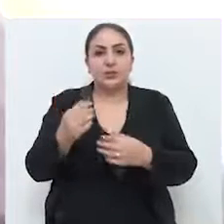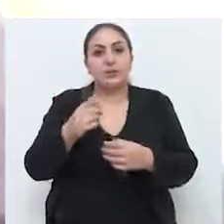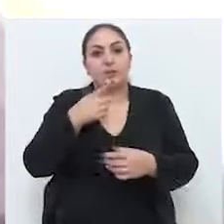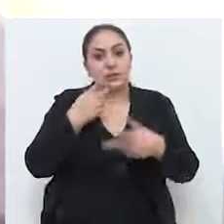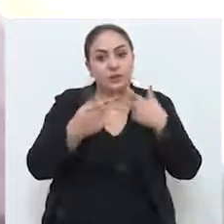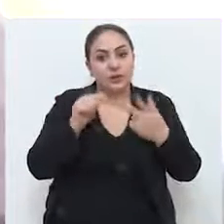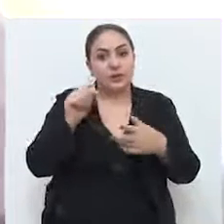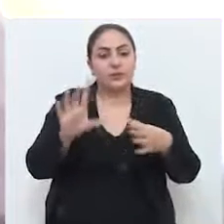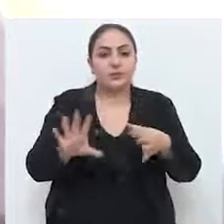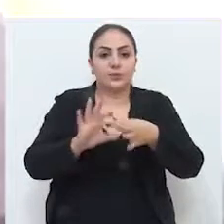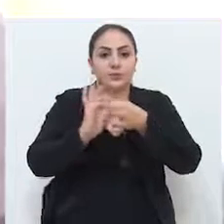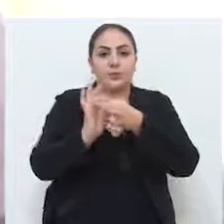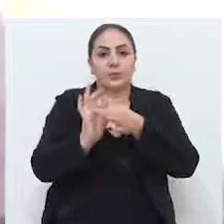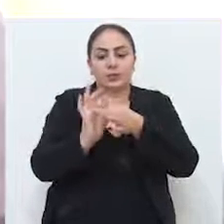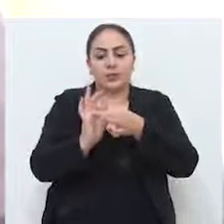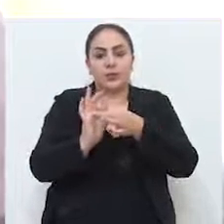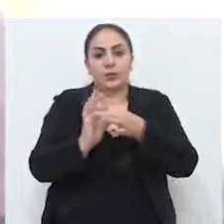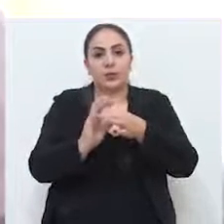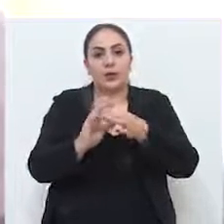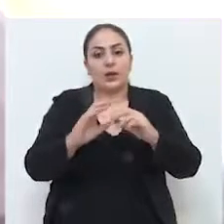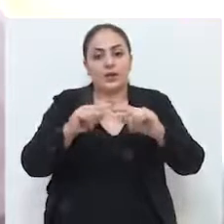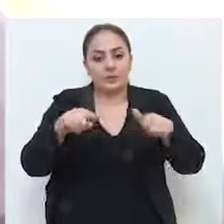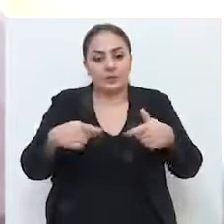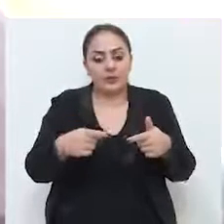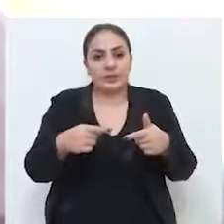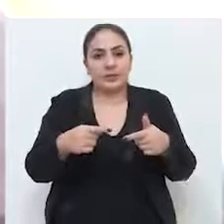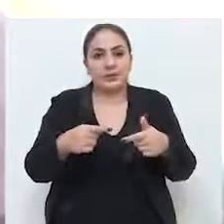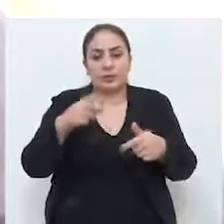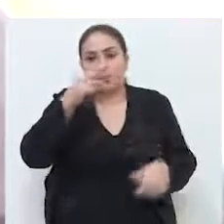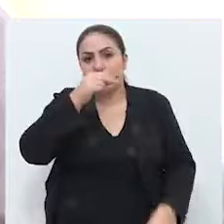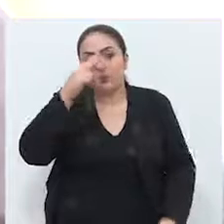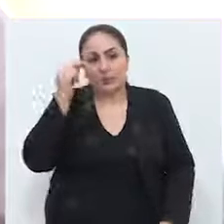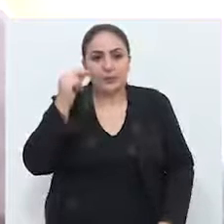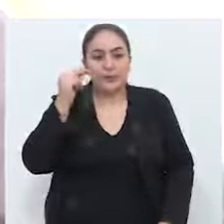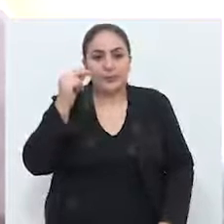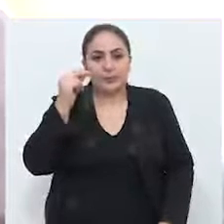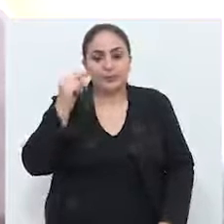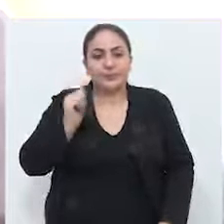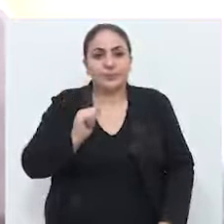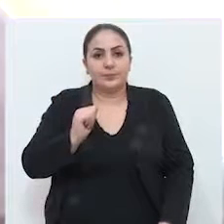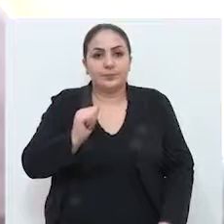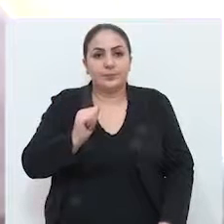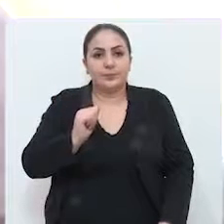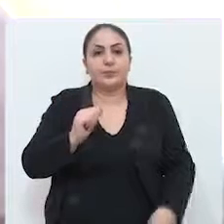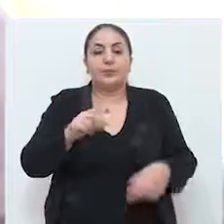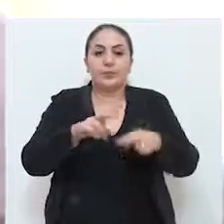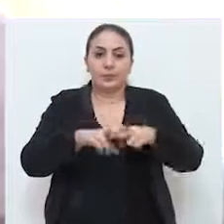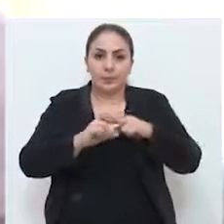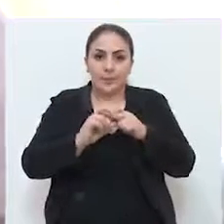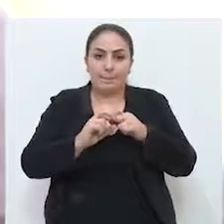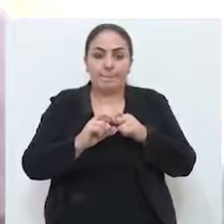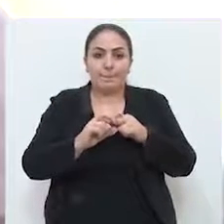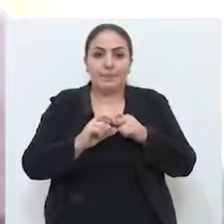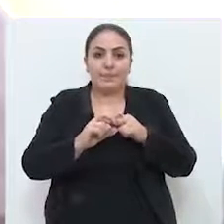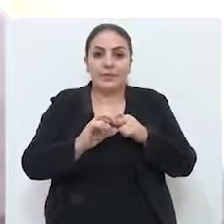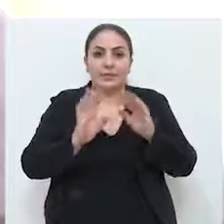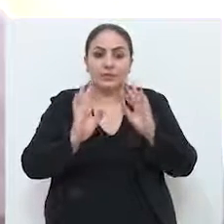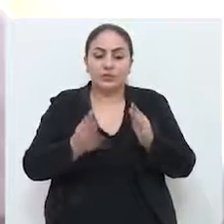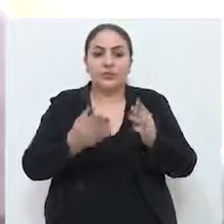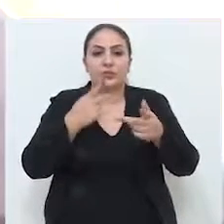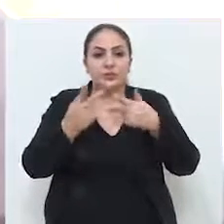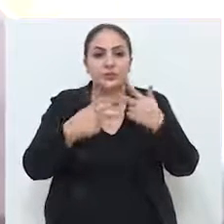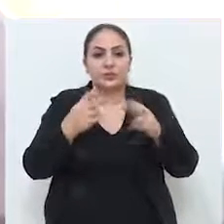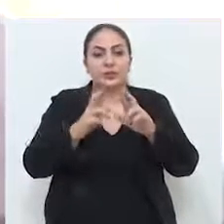é que deve estar vinculado ao gabinete do prefeito municipal. Assim,